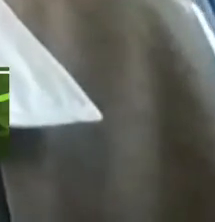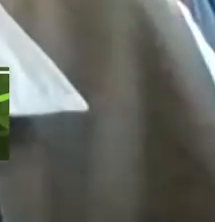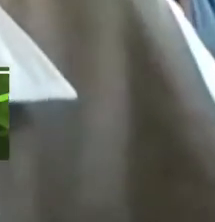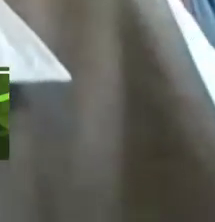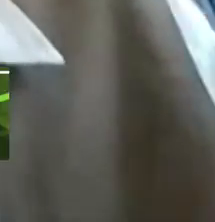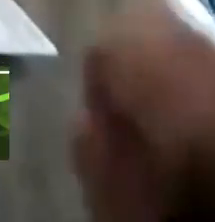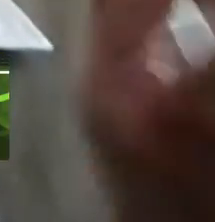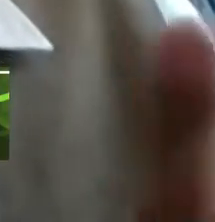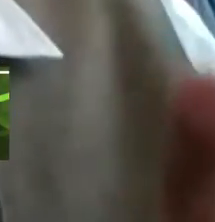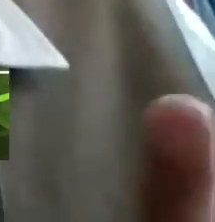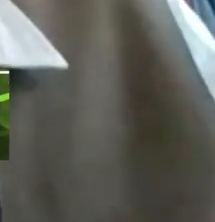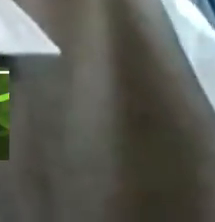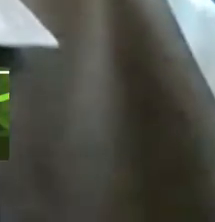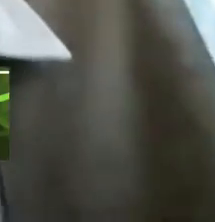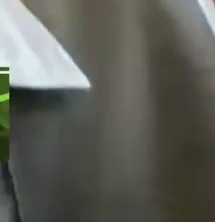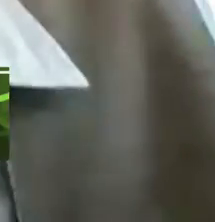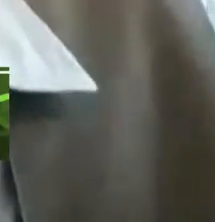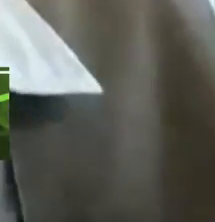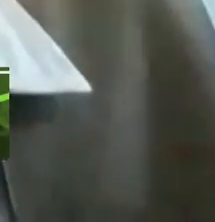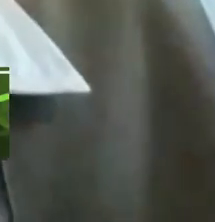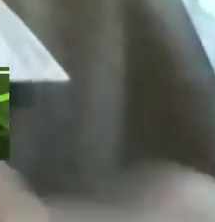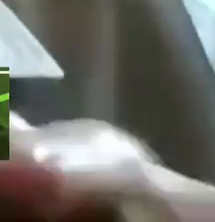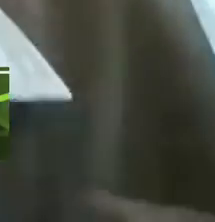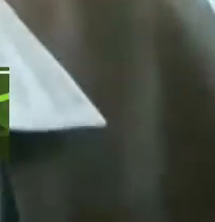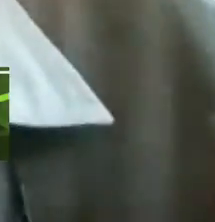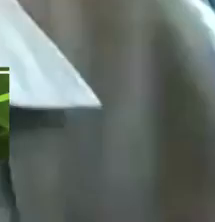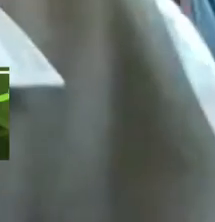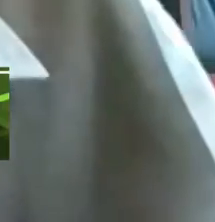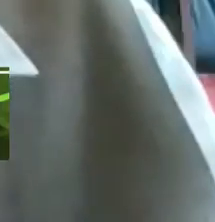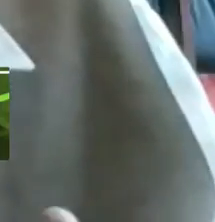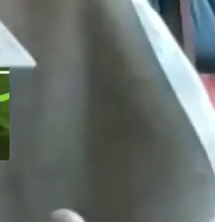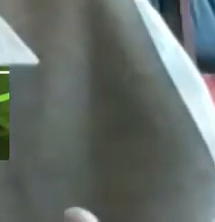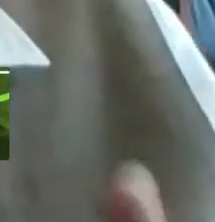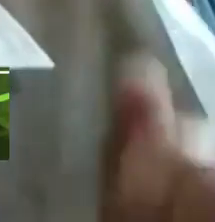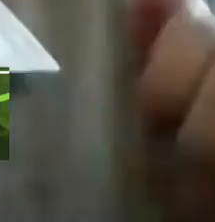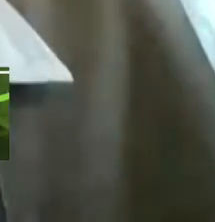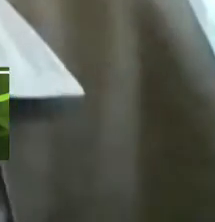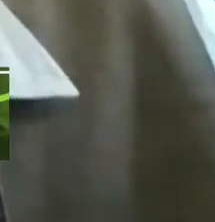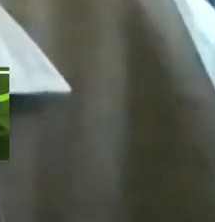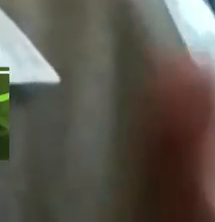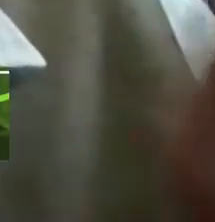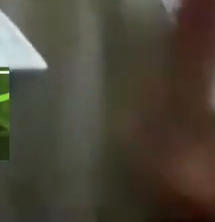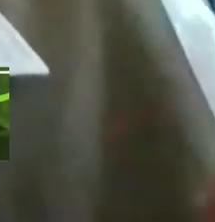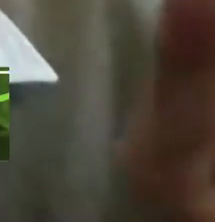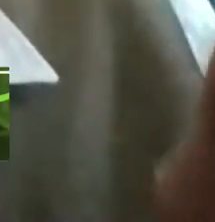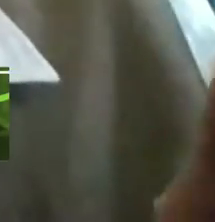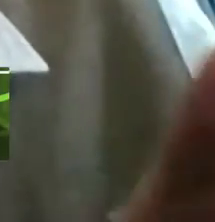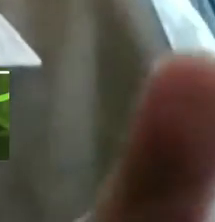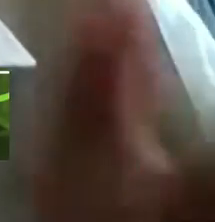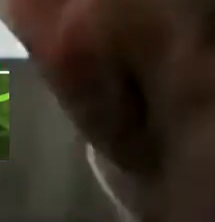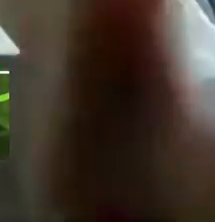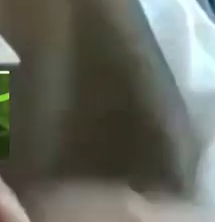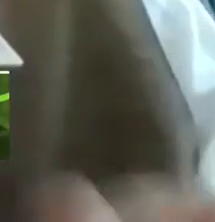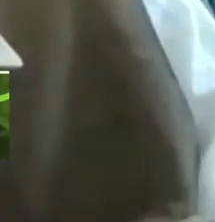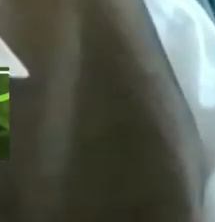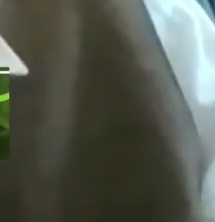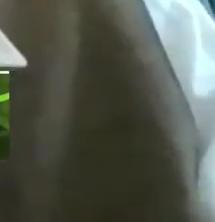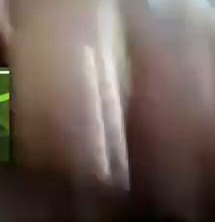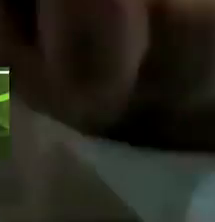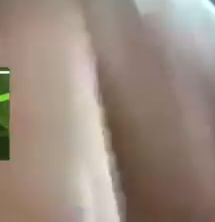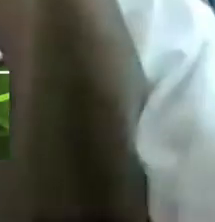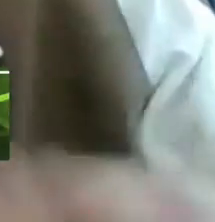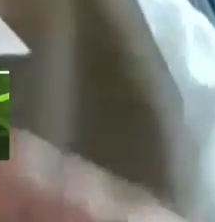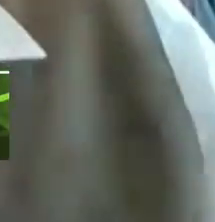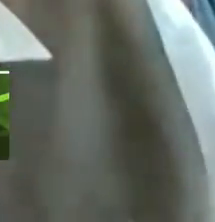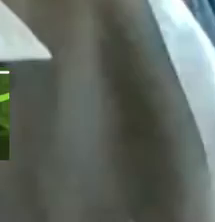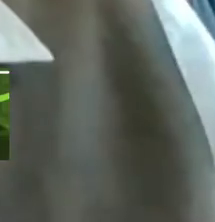plantão queria dizer o seguinte a resistência cultural vai continuar ela é um eixo nós lutamos muito para ampliar aqui